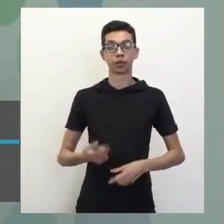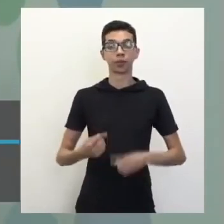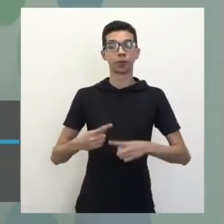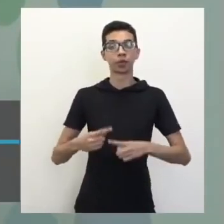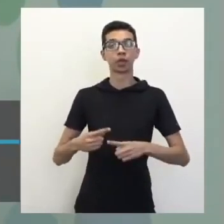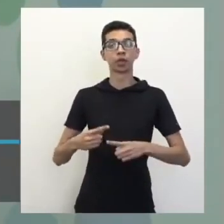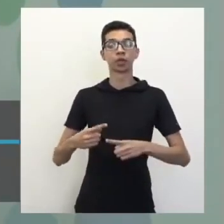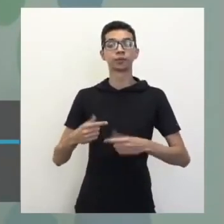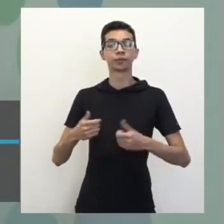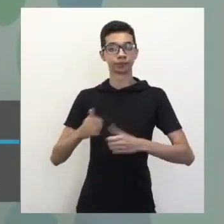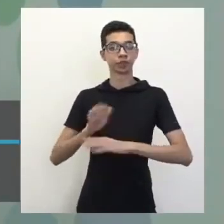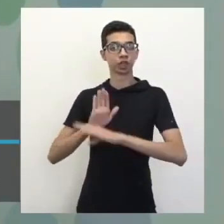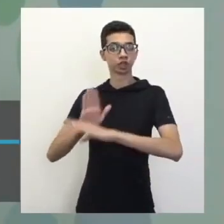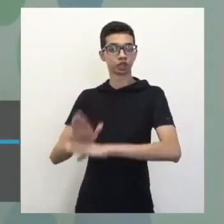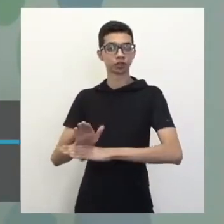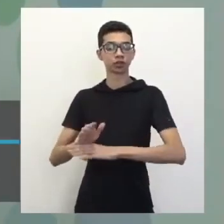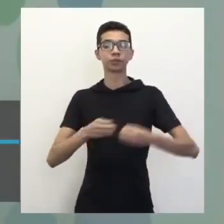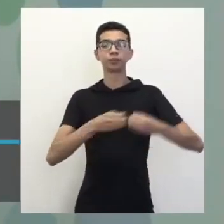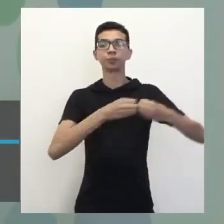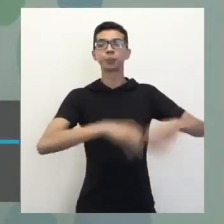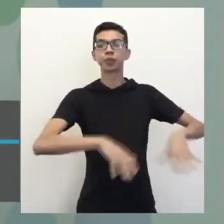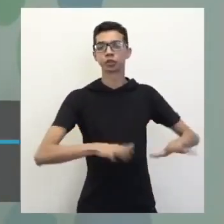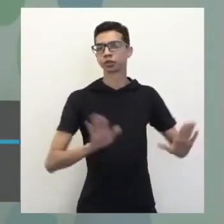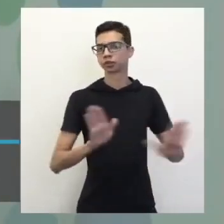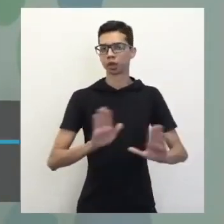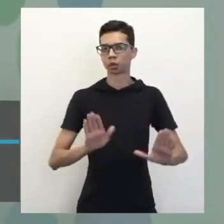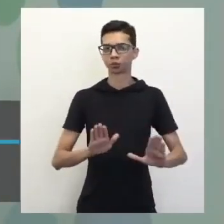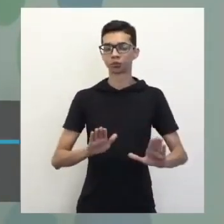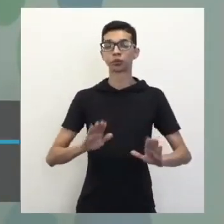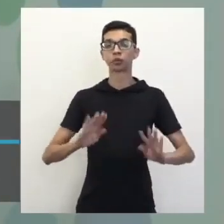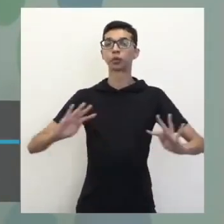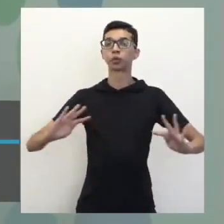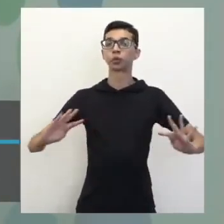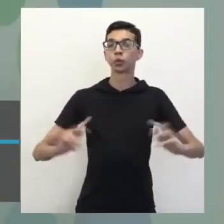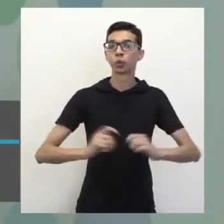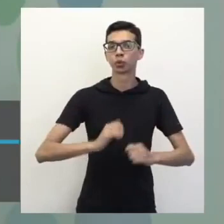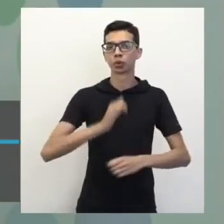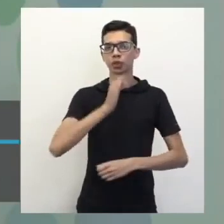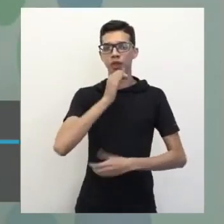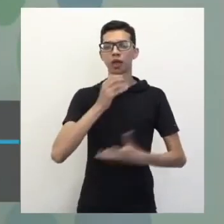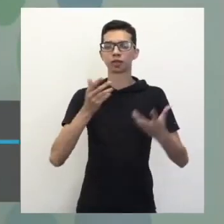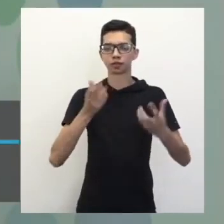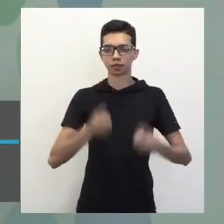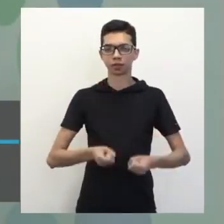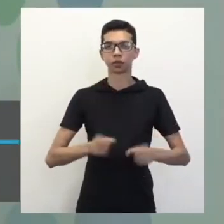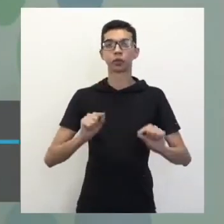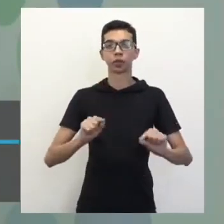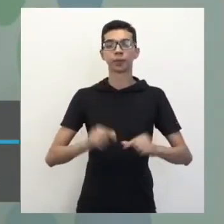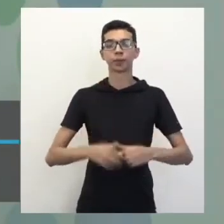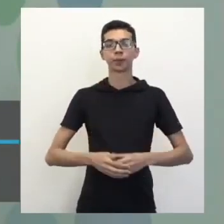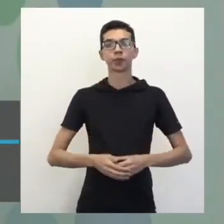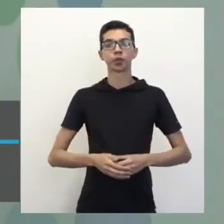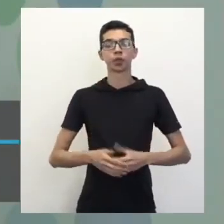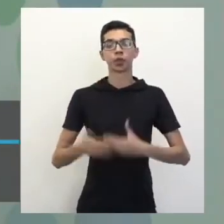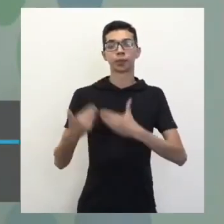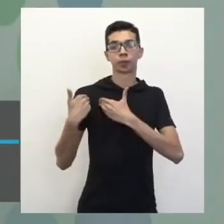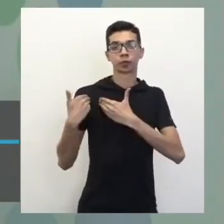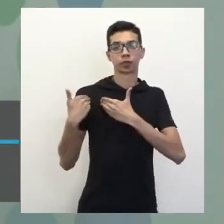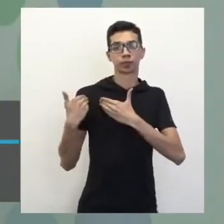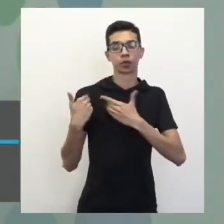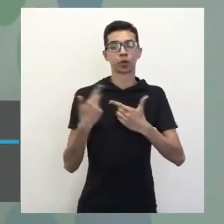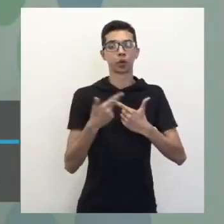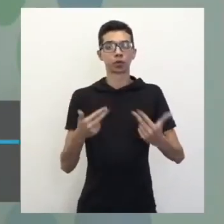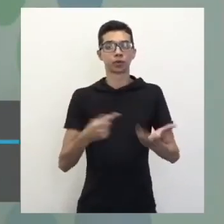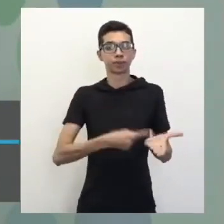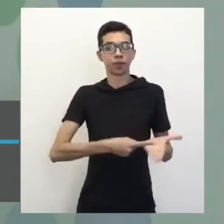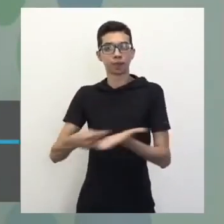outros. Não, é de interesse comum. É de interesse comum que uns cumpram uns papéis e outros cumpram outros, de comum